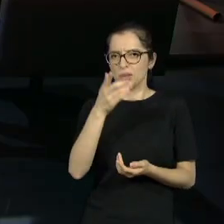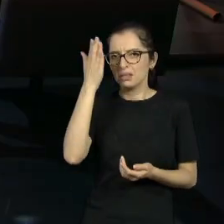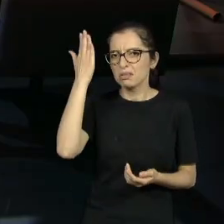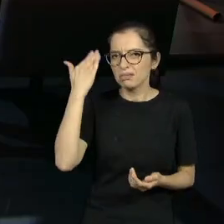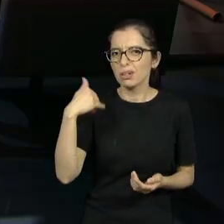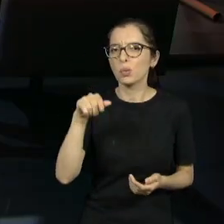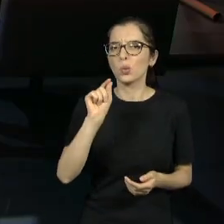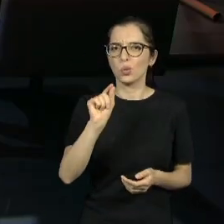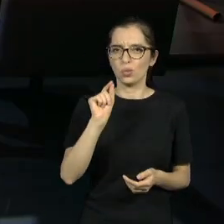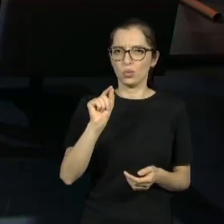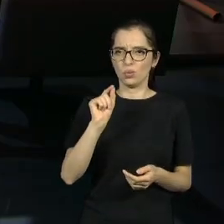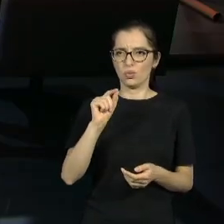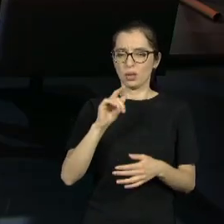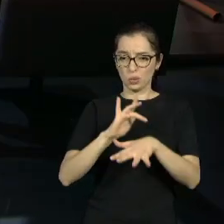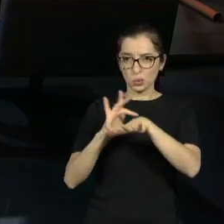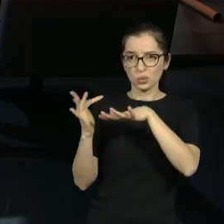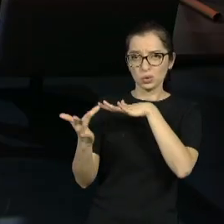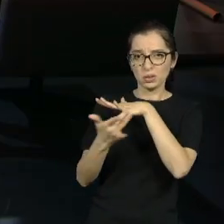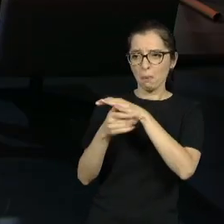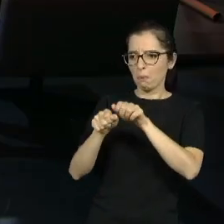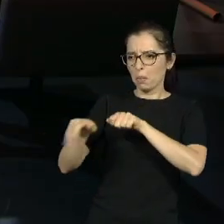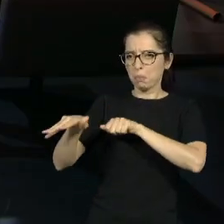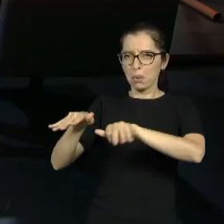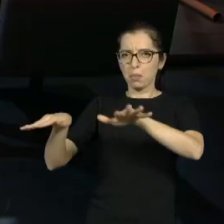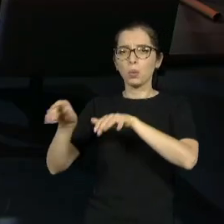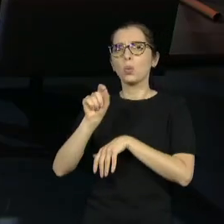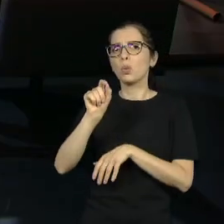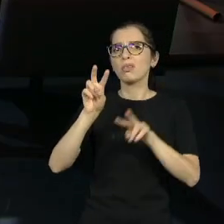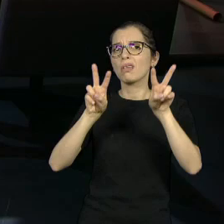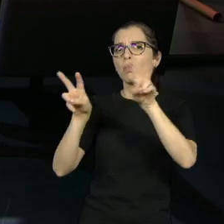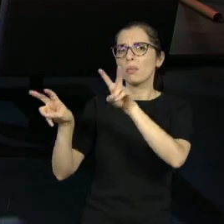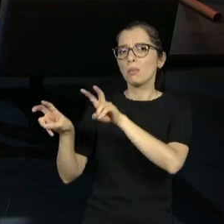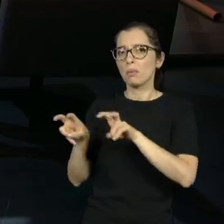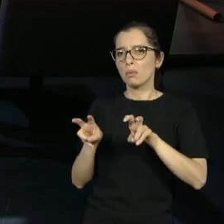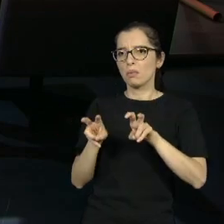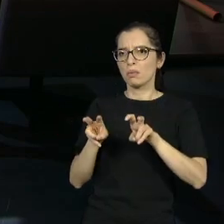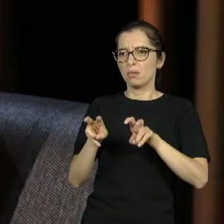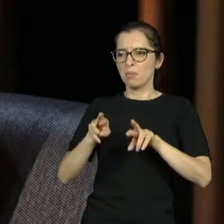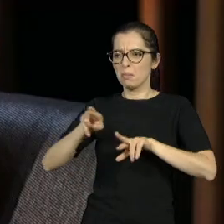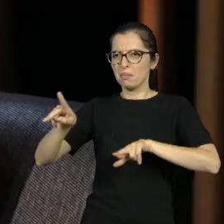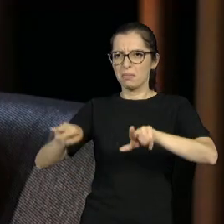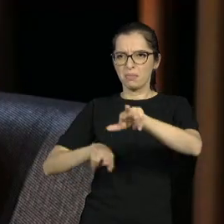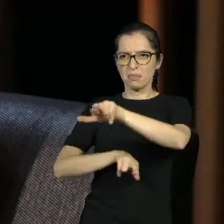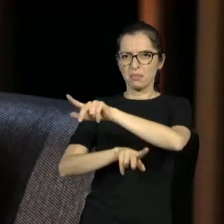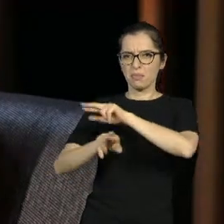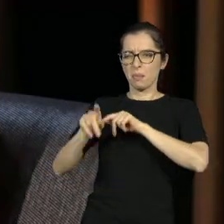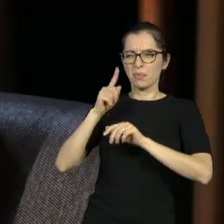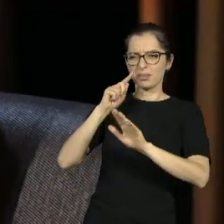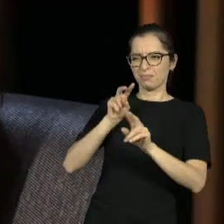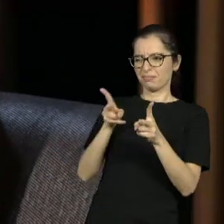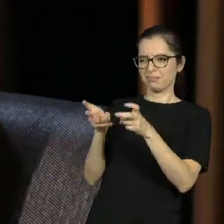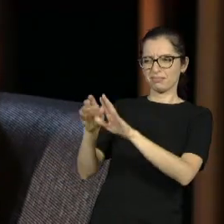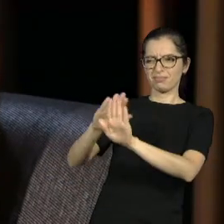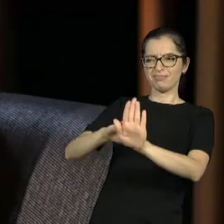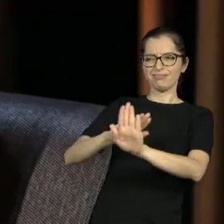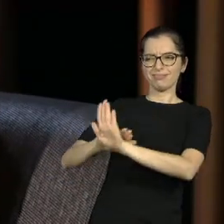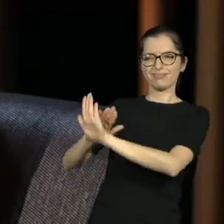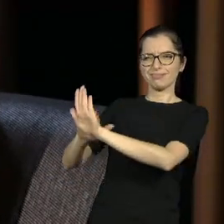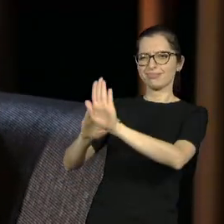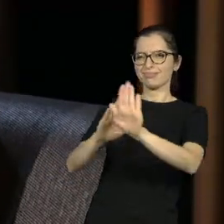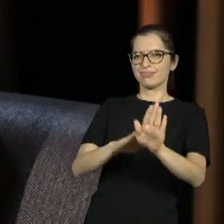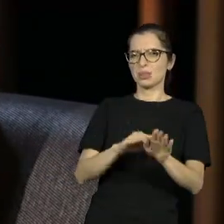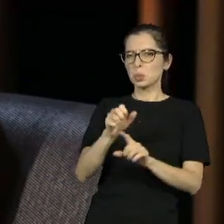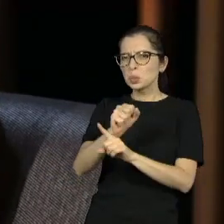que as redes sociais muitas estão criando mundos para É né mas enfim tenhamos uma sociedade